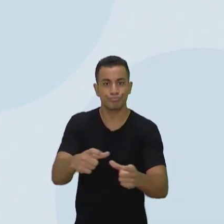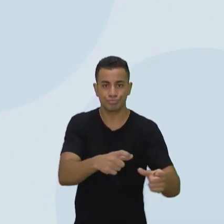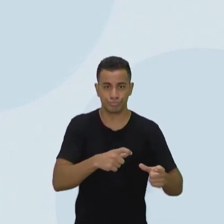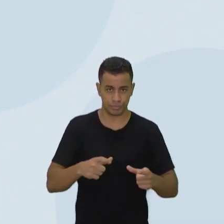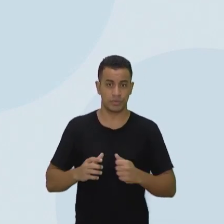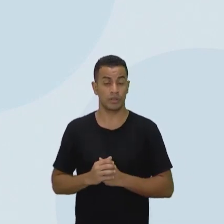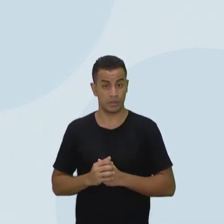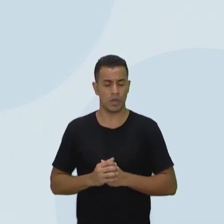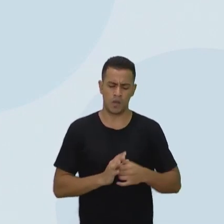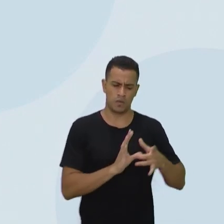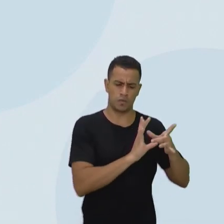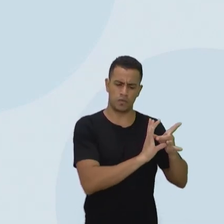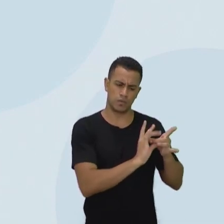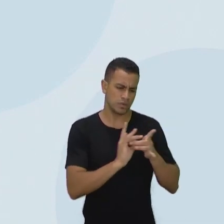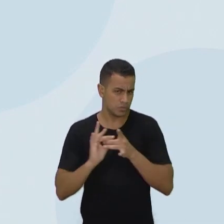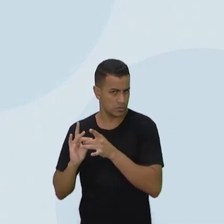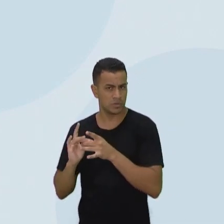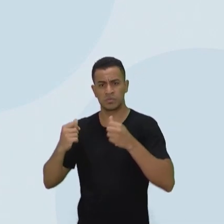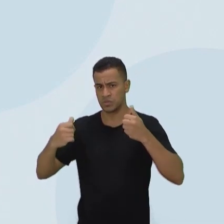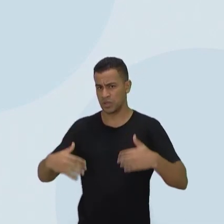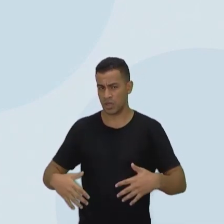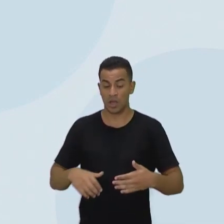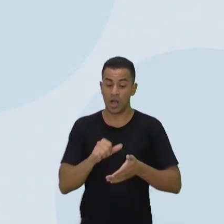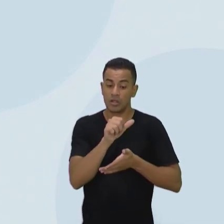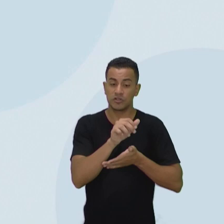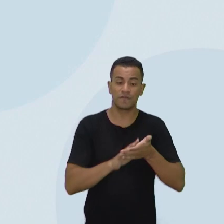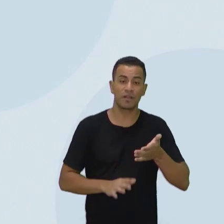o que é essa atividade 4, os estudantes